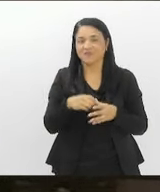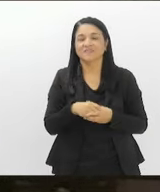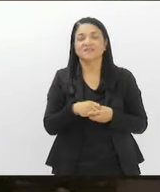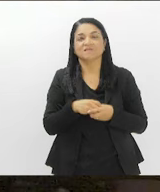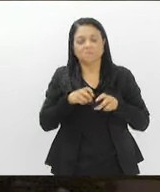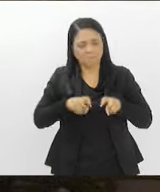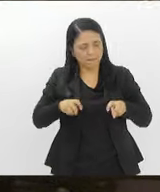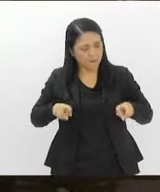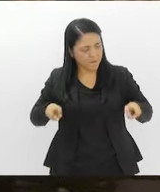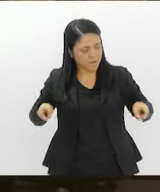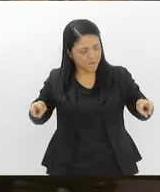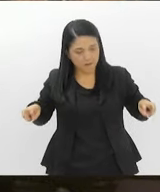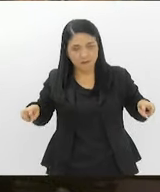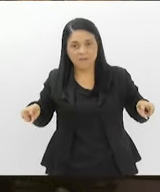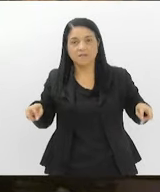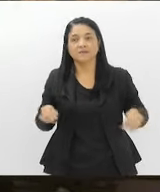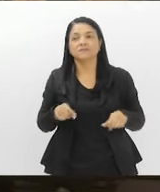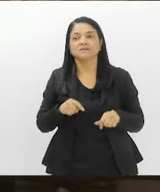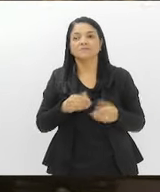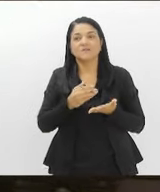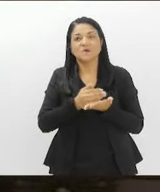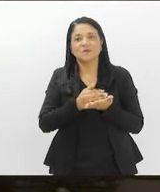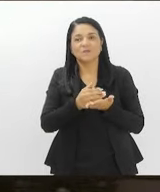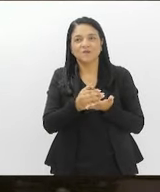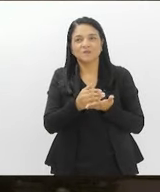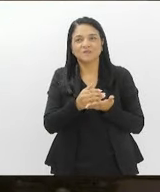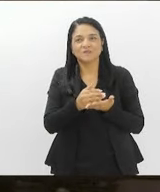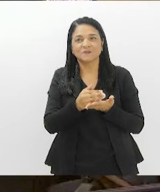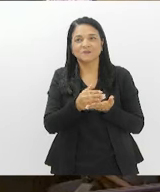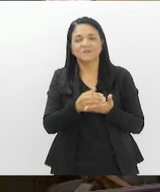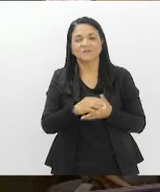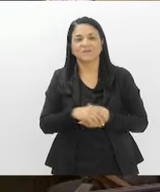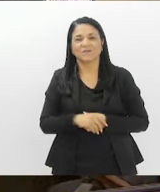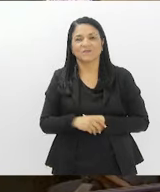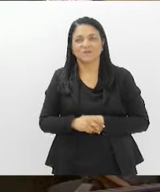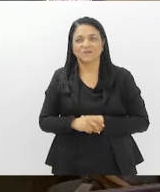mesa. Começando... Pode ser eu.